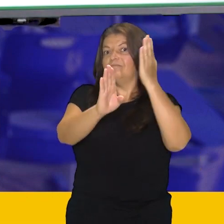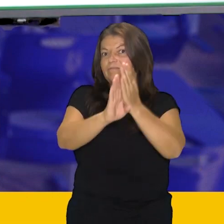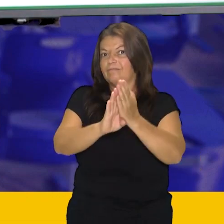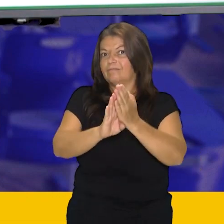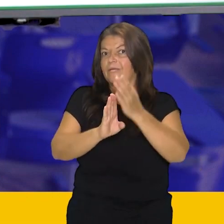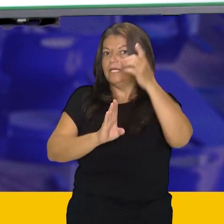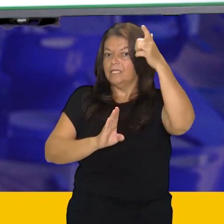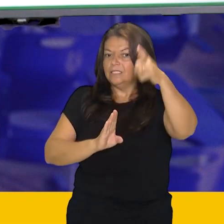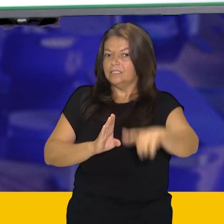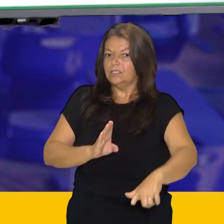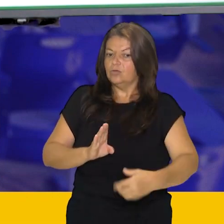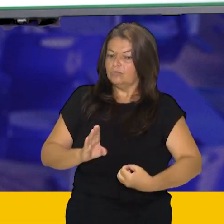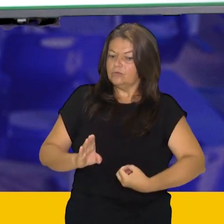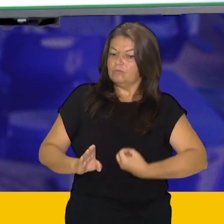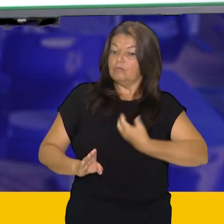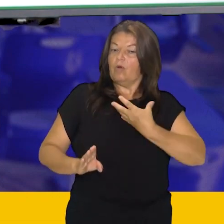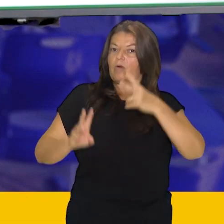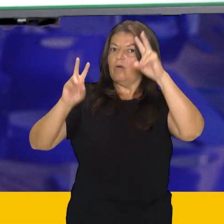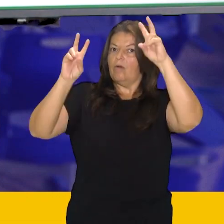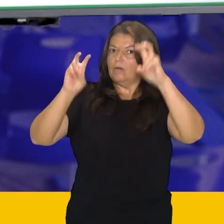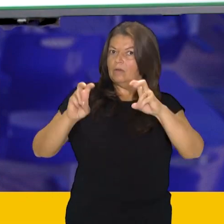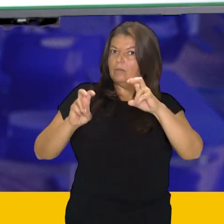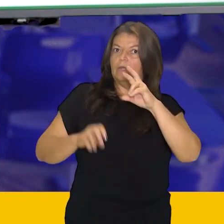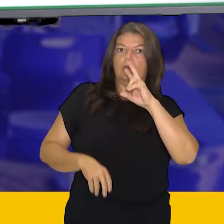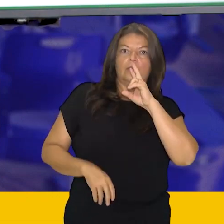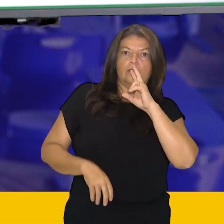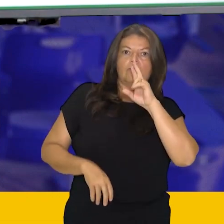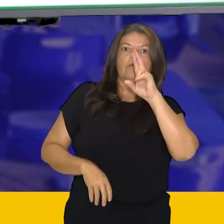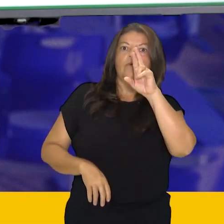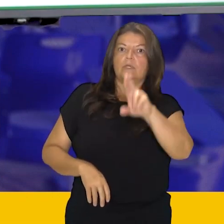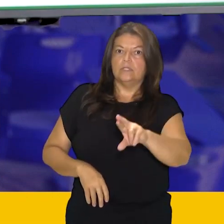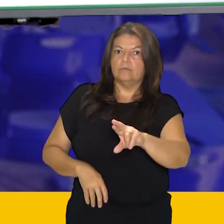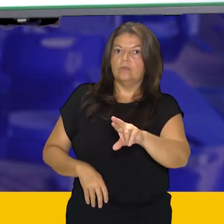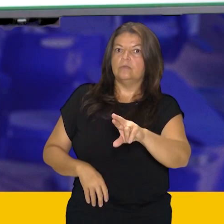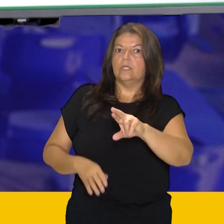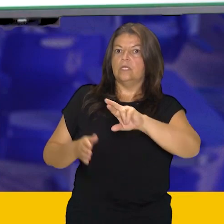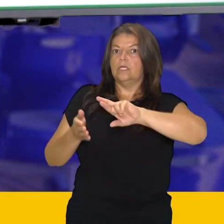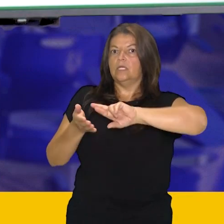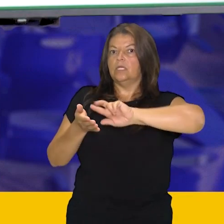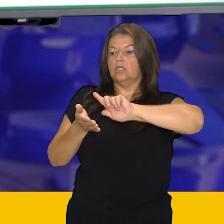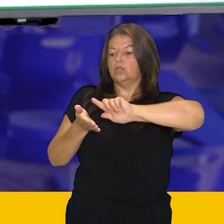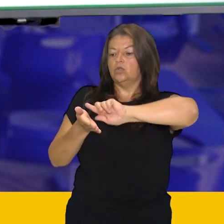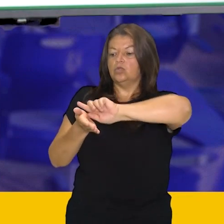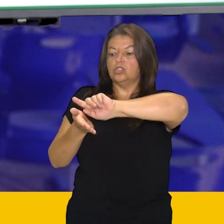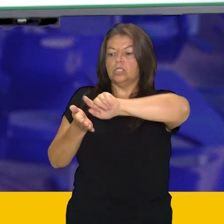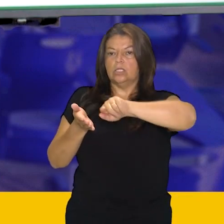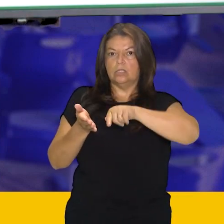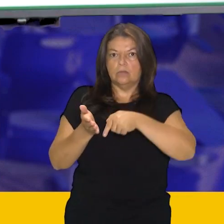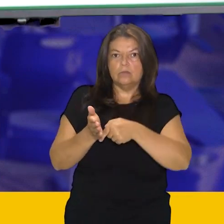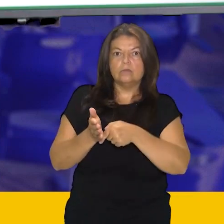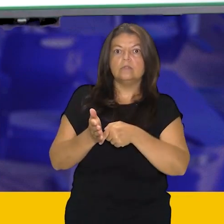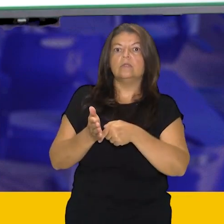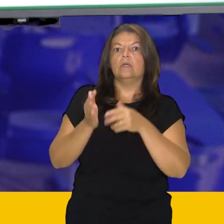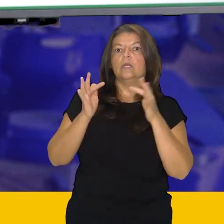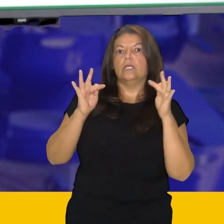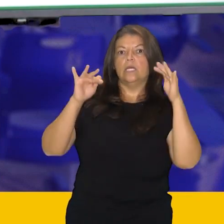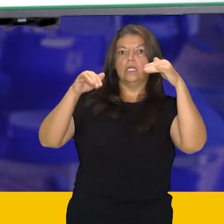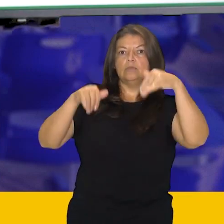questões dos poemas e vamos responder o quadro comparativo dos gêneros que vocês responderam no final da